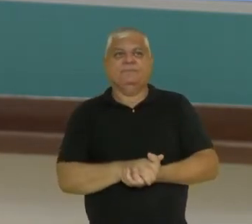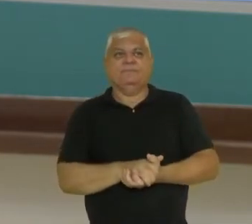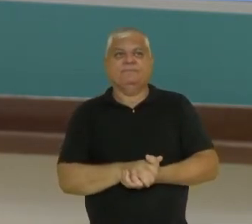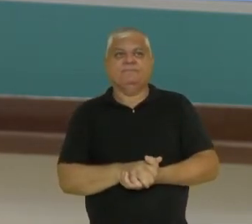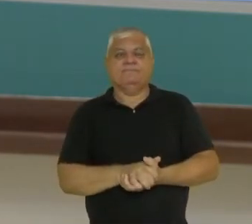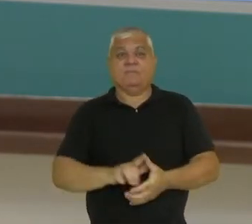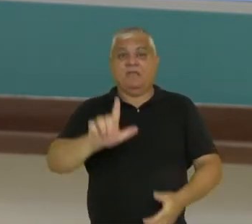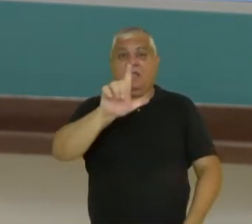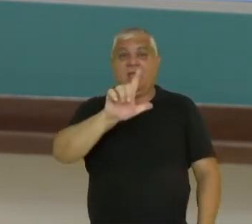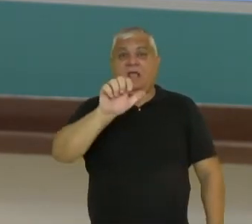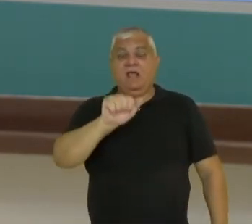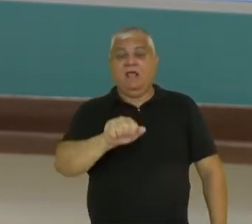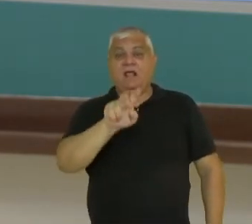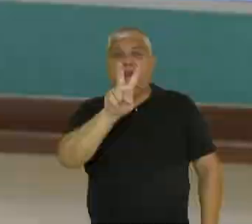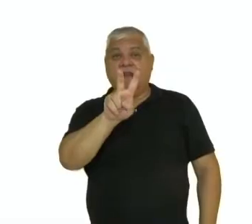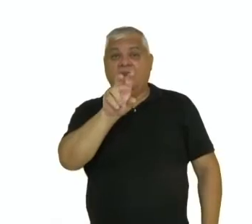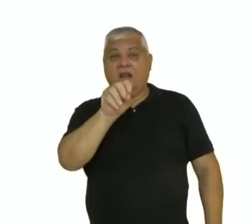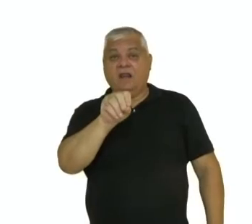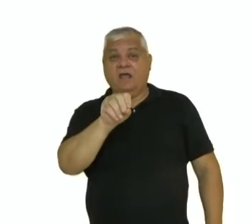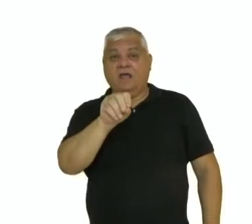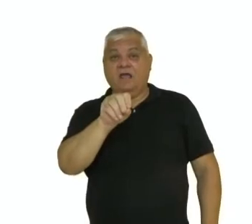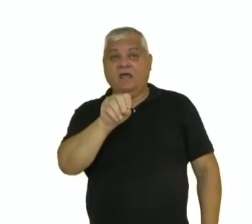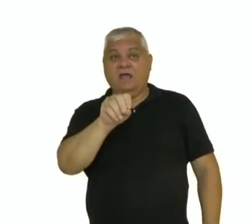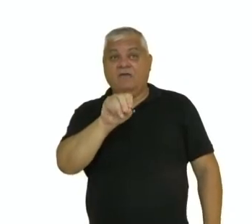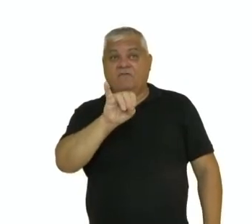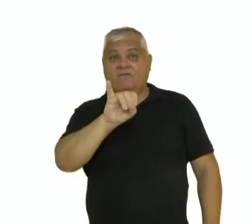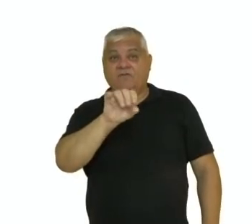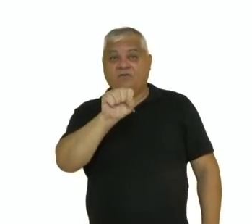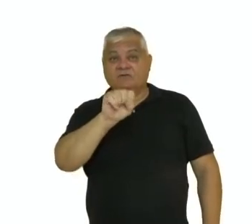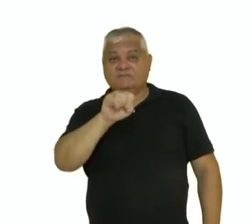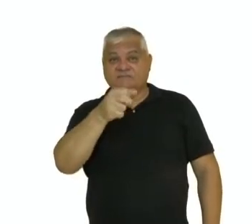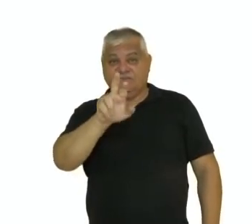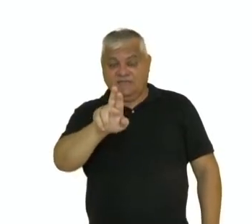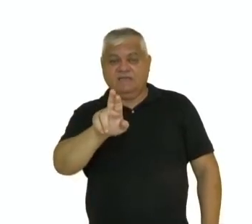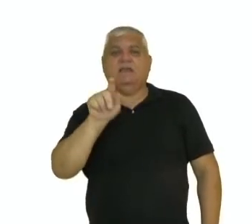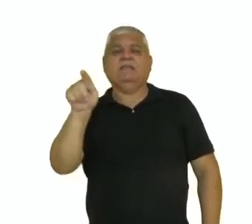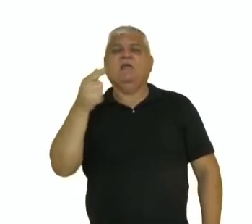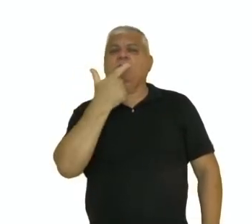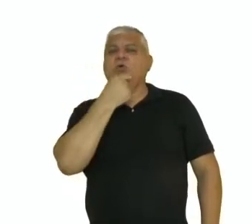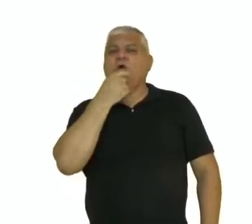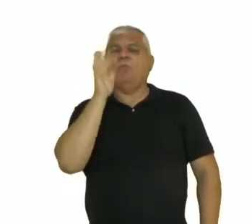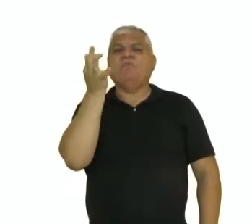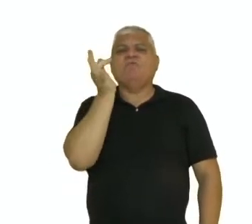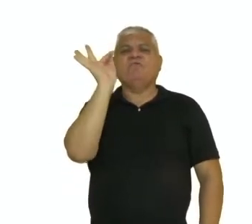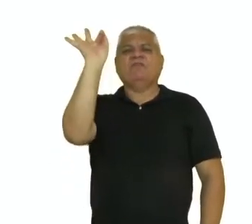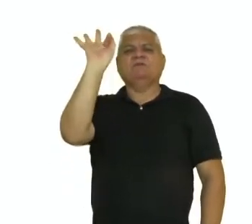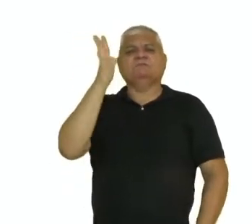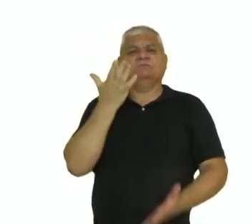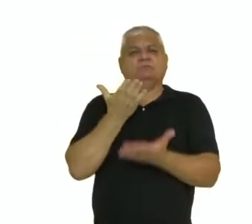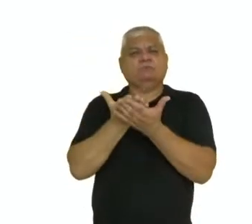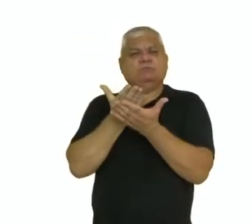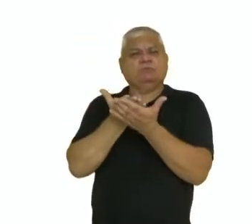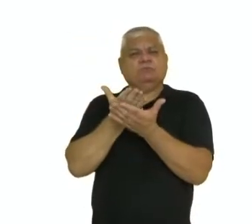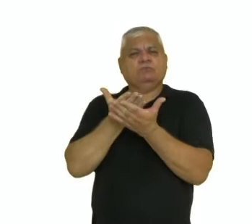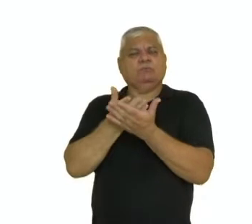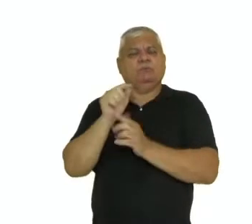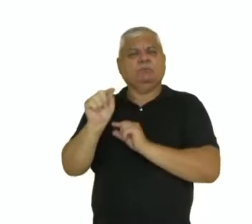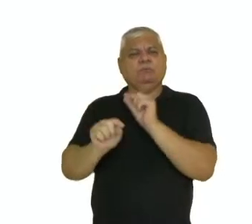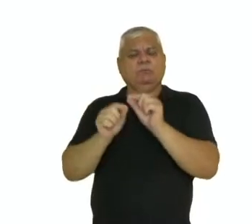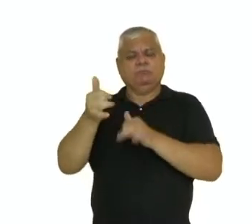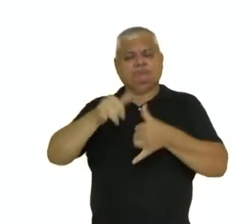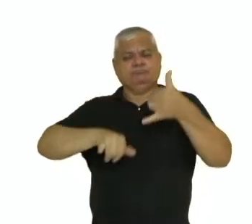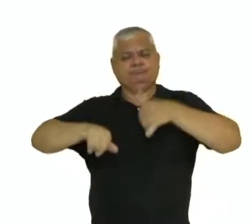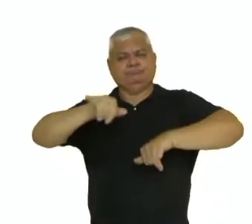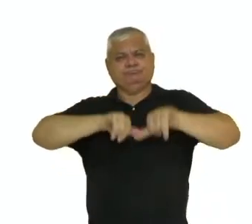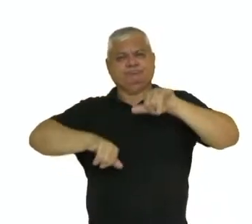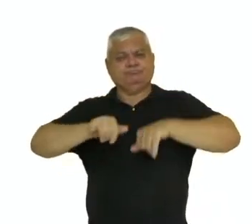Então, falando ainda dessa constituição da matéria, a gente tem aqui o Lavoisier, que é o químico francês Antoine Laurent Lavoisier, que é chamado